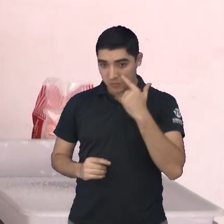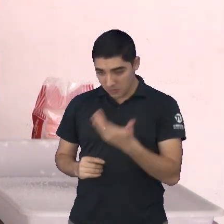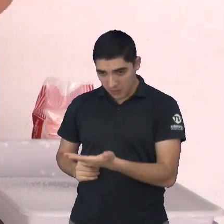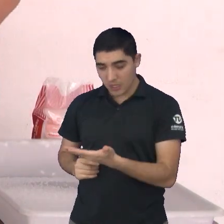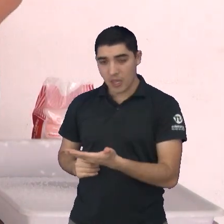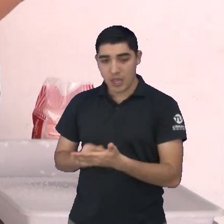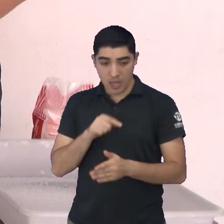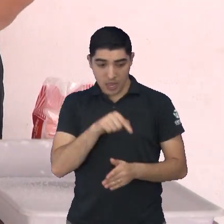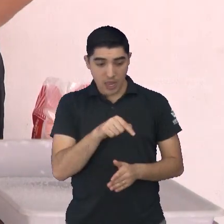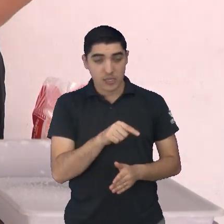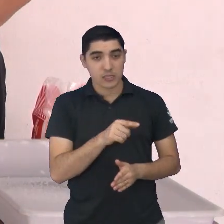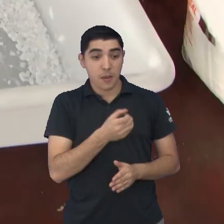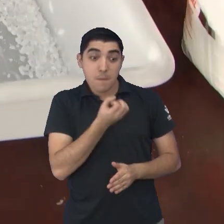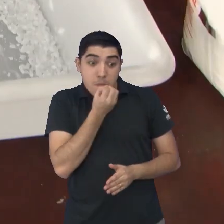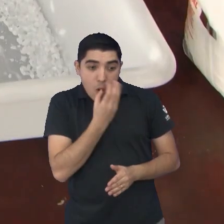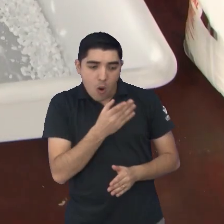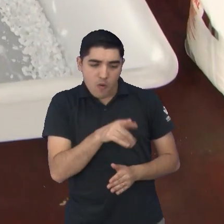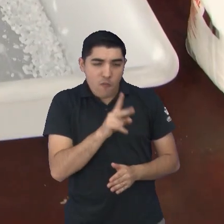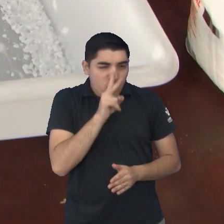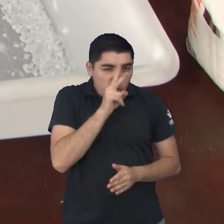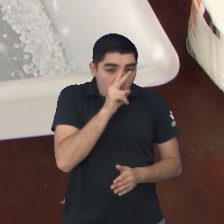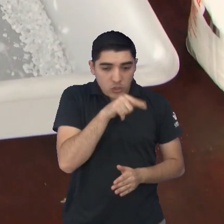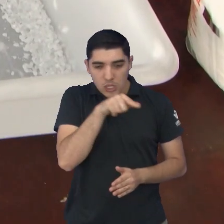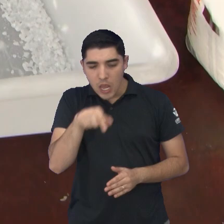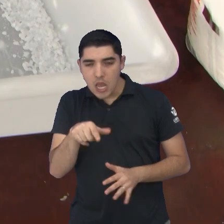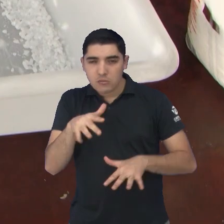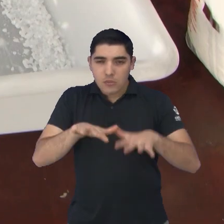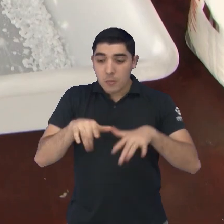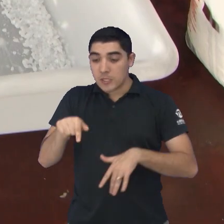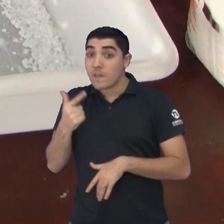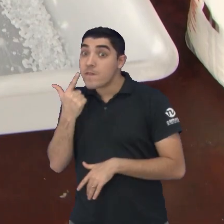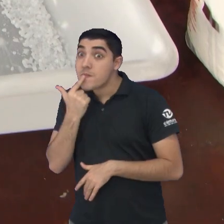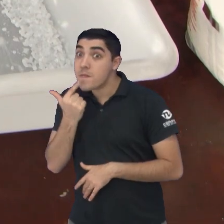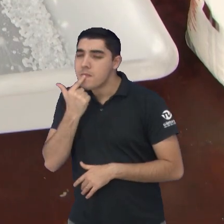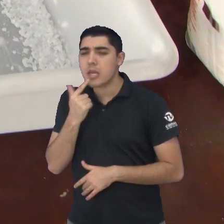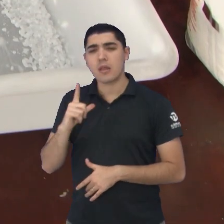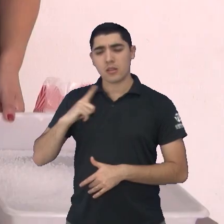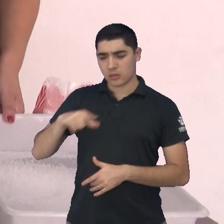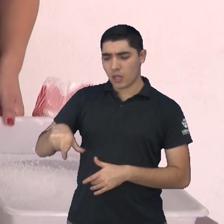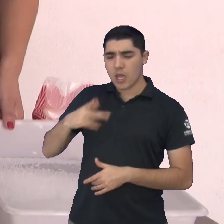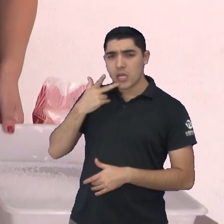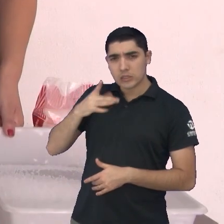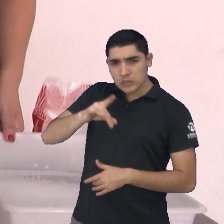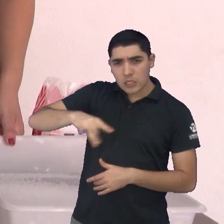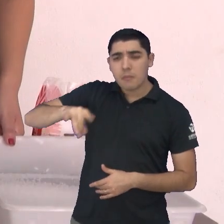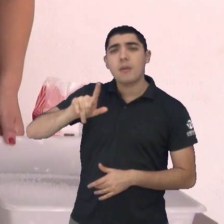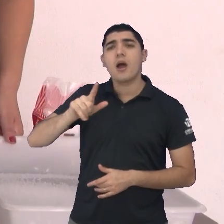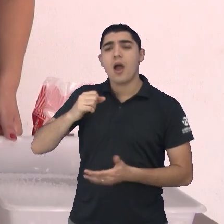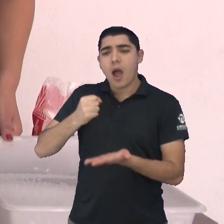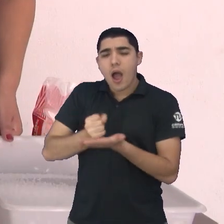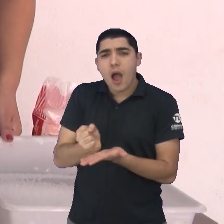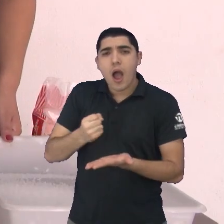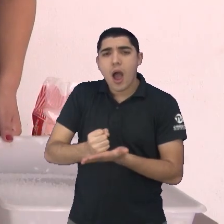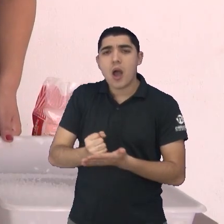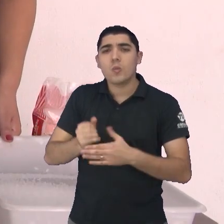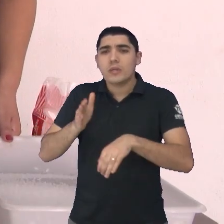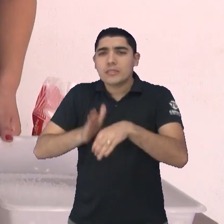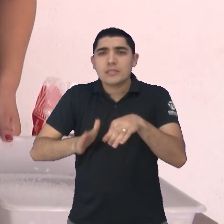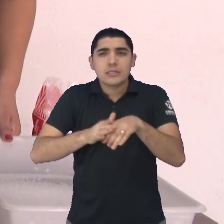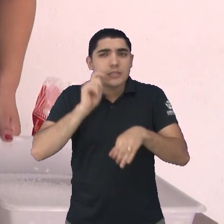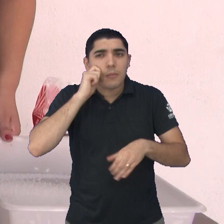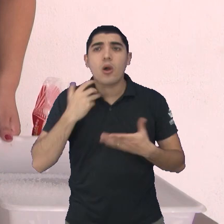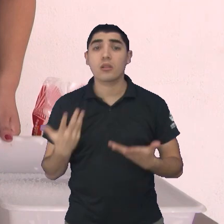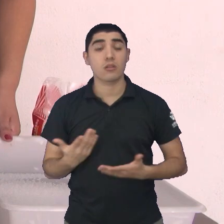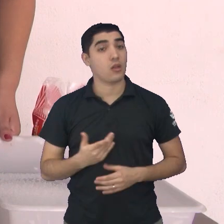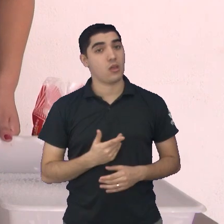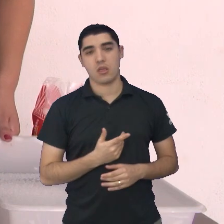passada, aqui pro ponto e pra mal passada. Tô vendo que tem sal grosso aqui, cadê o alho e a cebola? Se não se usa tempero nenhum em